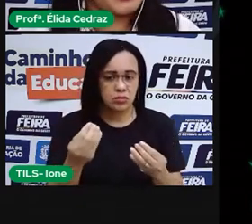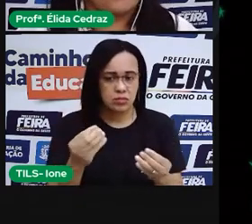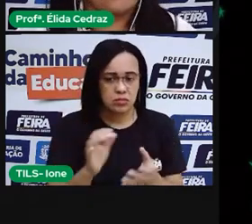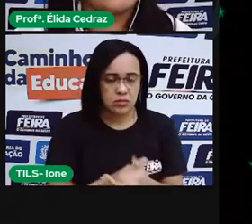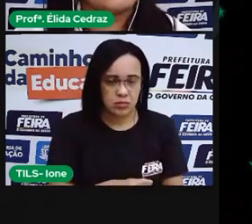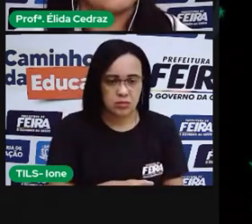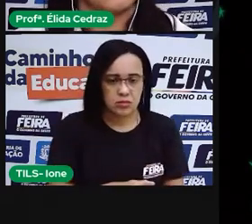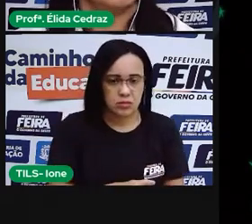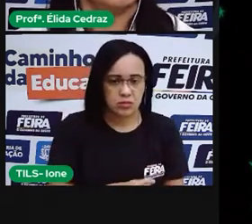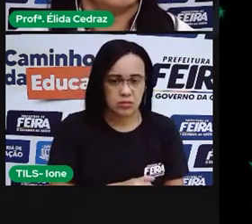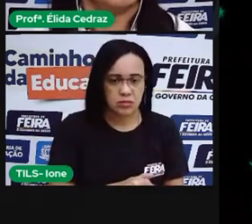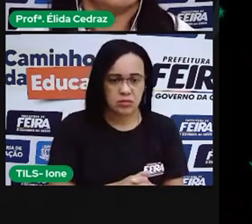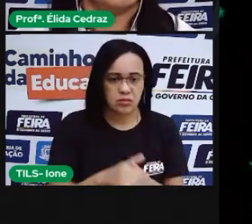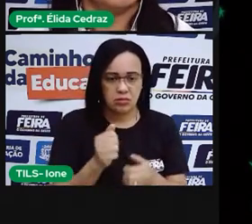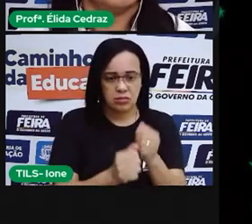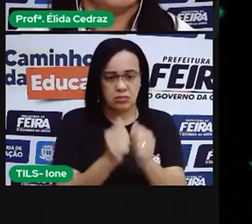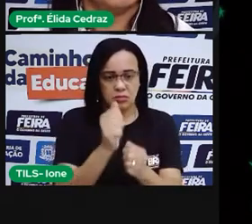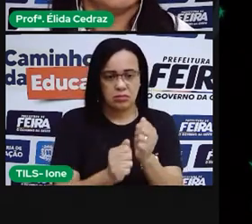arroz.